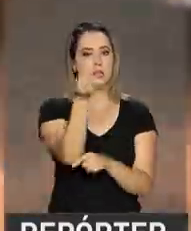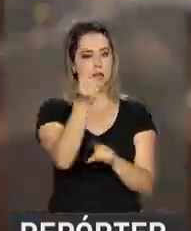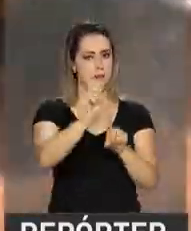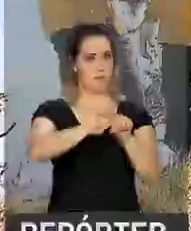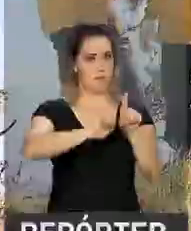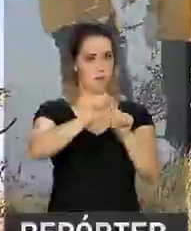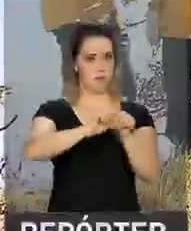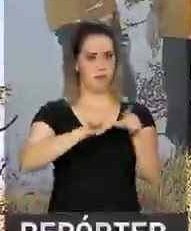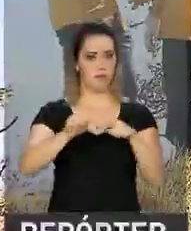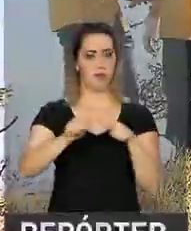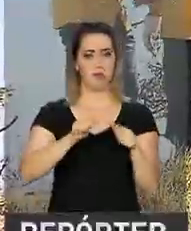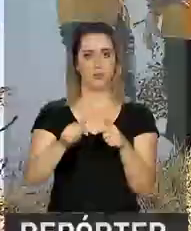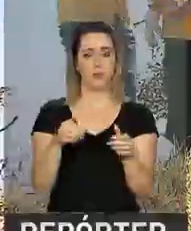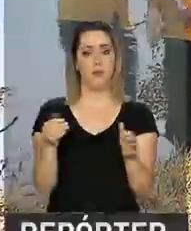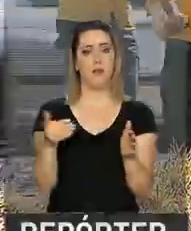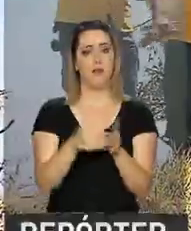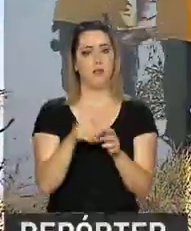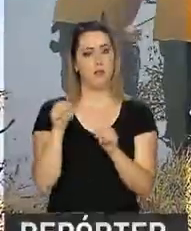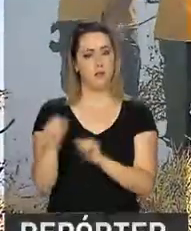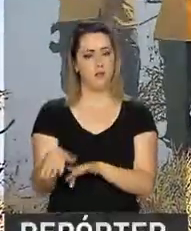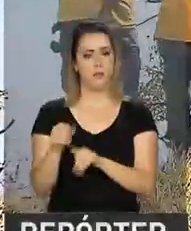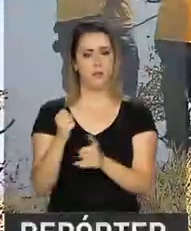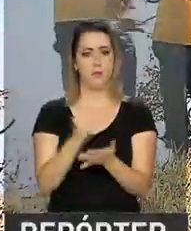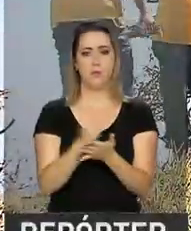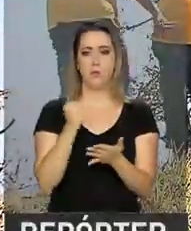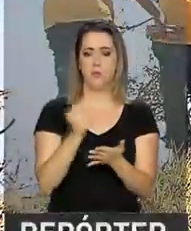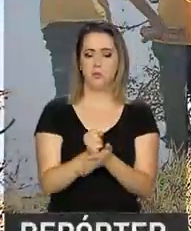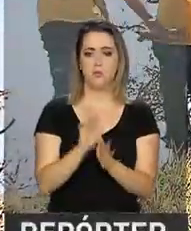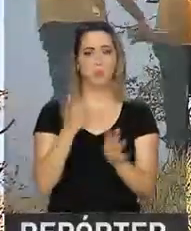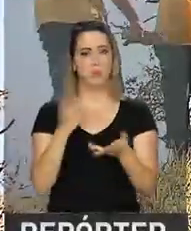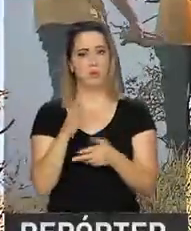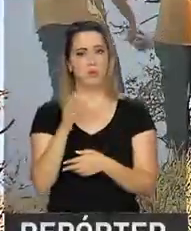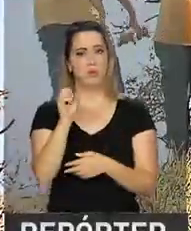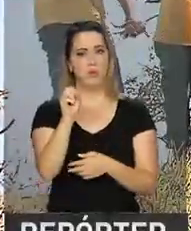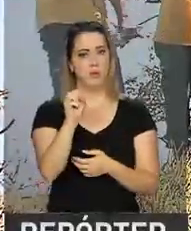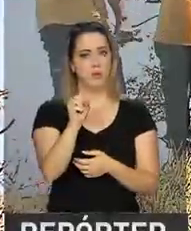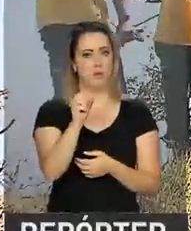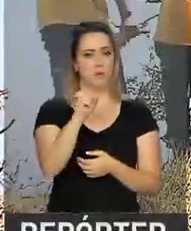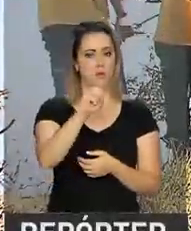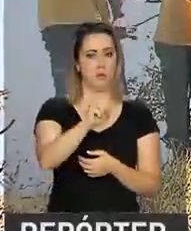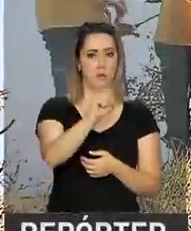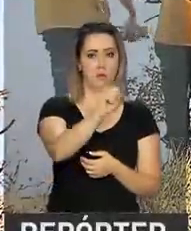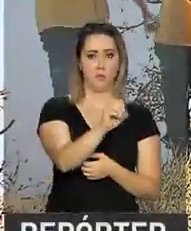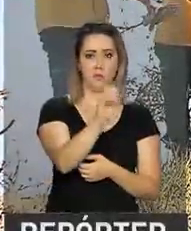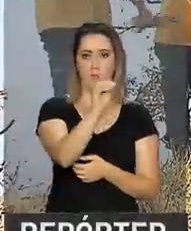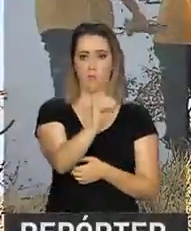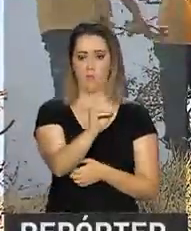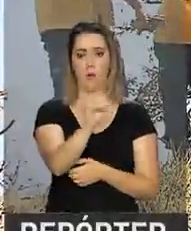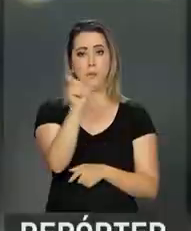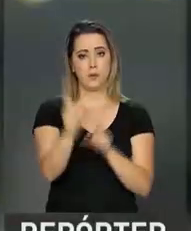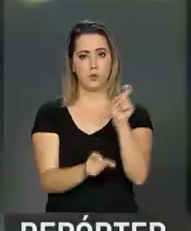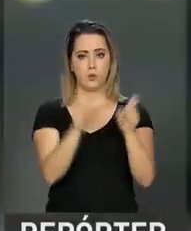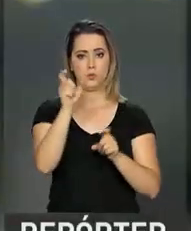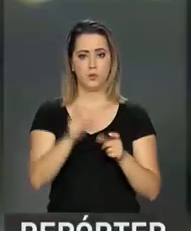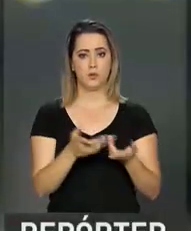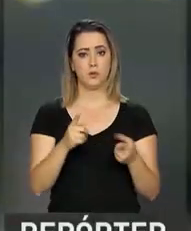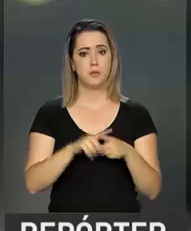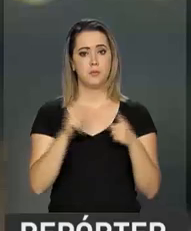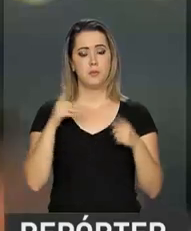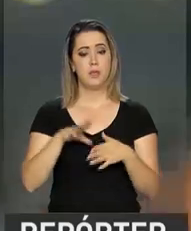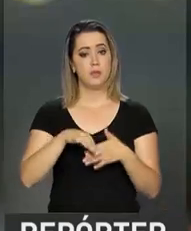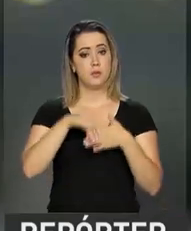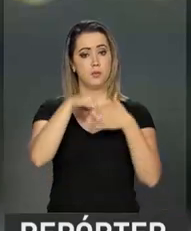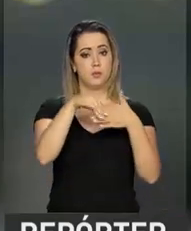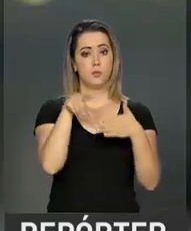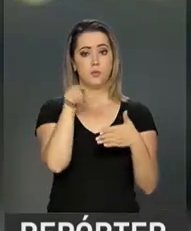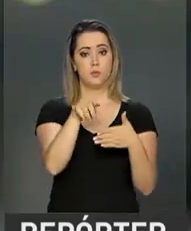meses até setembro devem ser contratados cerca de 880 profissionais mas o chefe